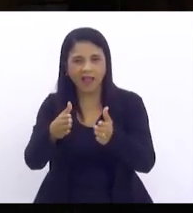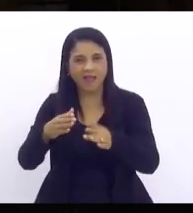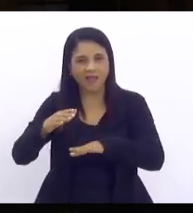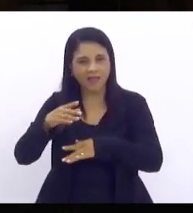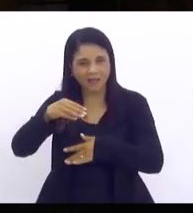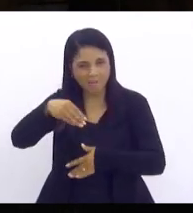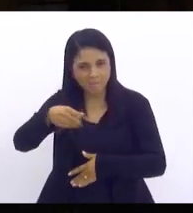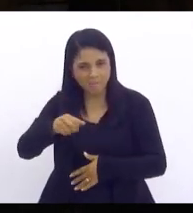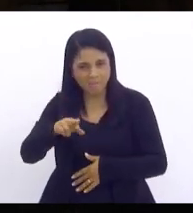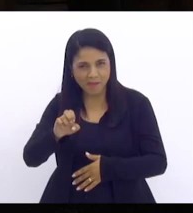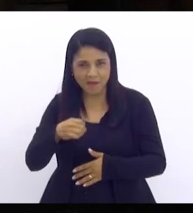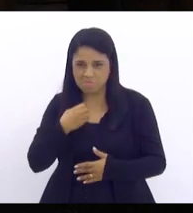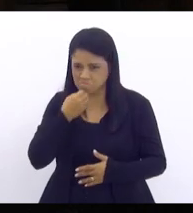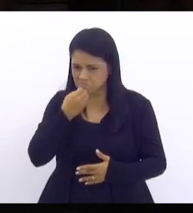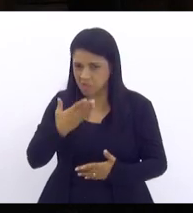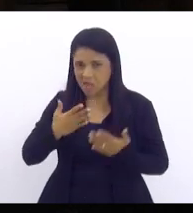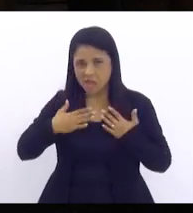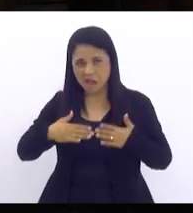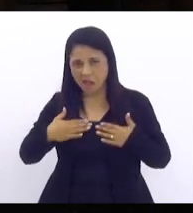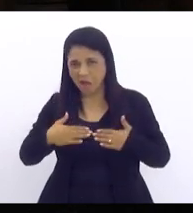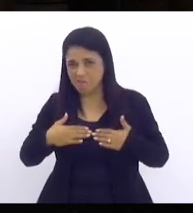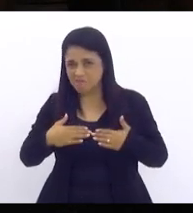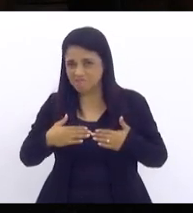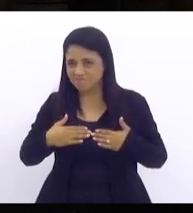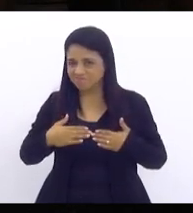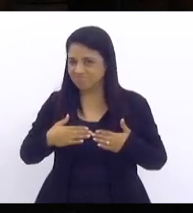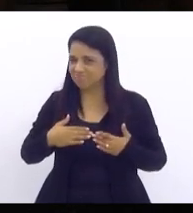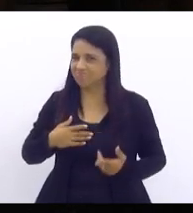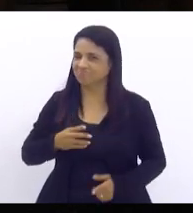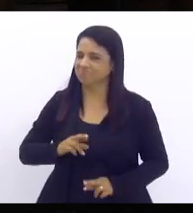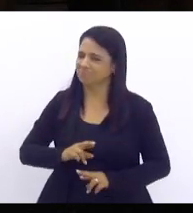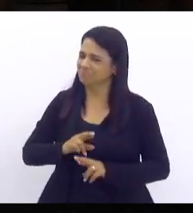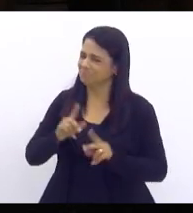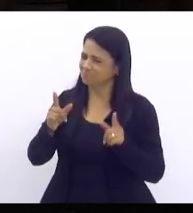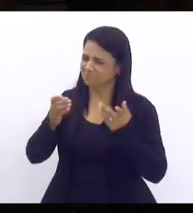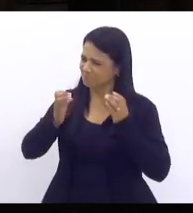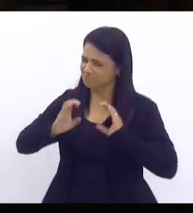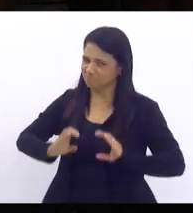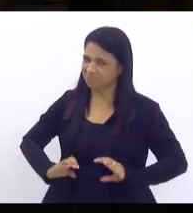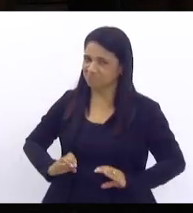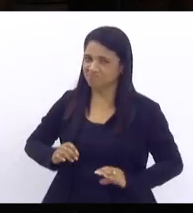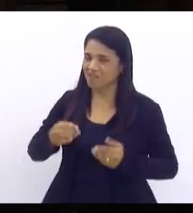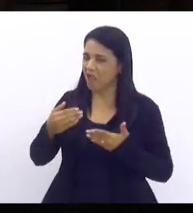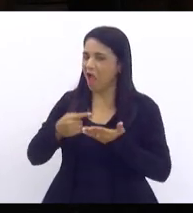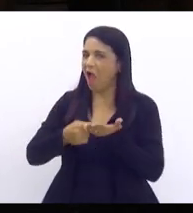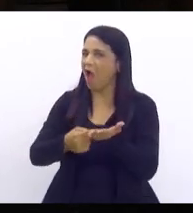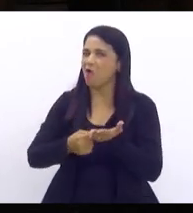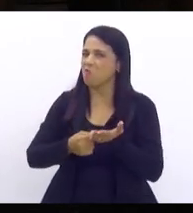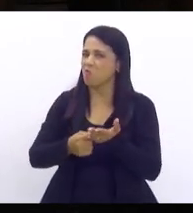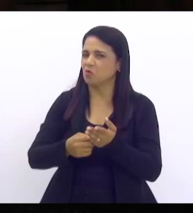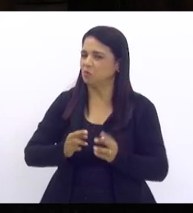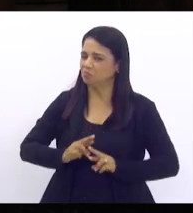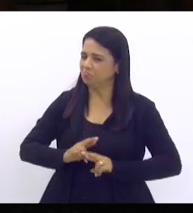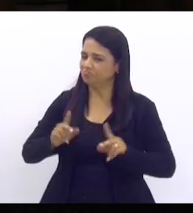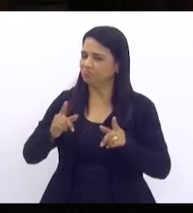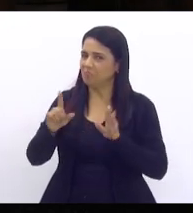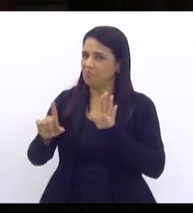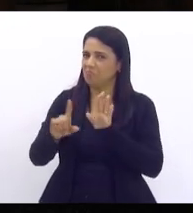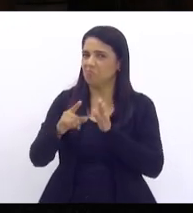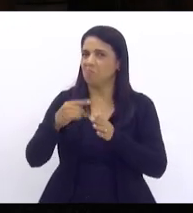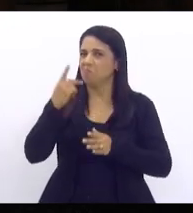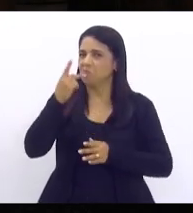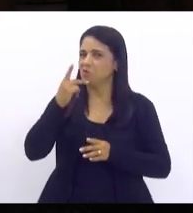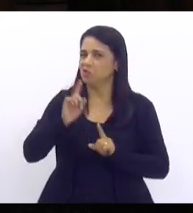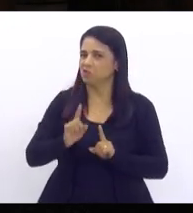de bem, não é essa política que nós queremos. Nós não queremos a política do acordo. Nós não queremos também